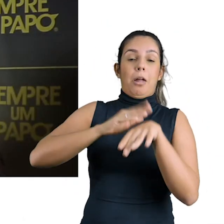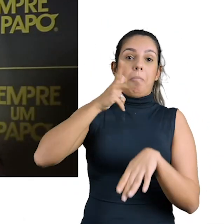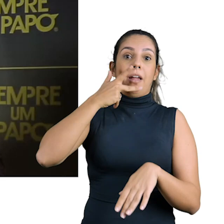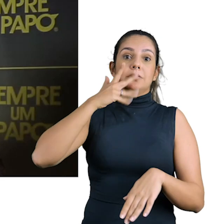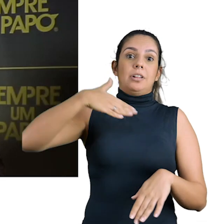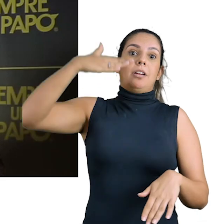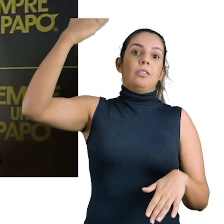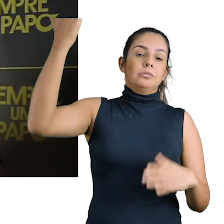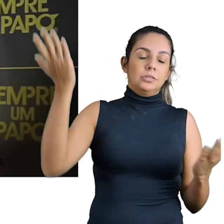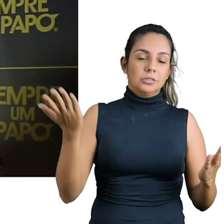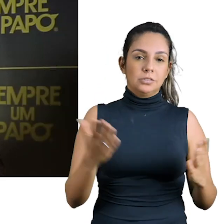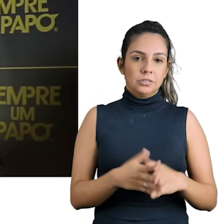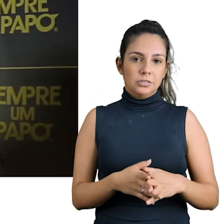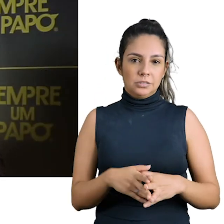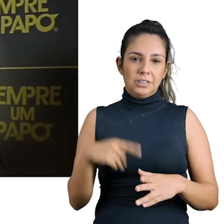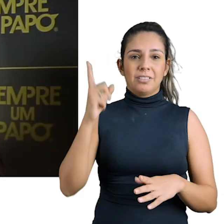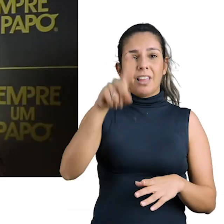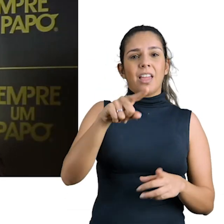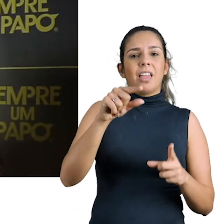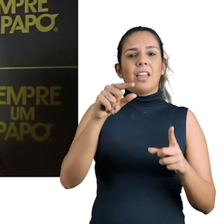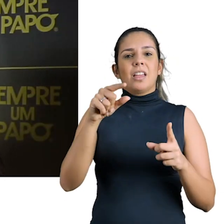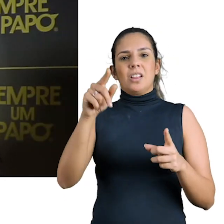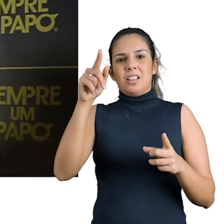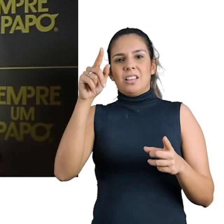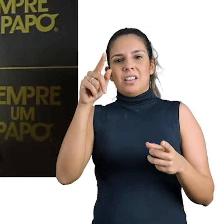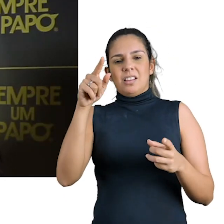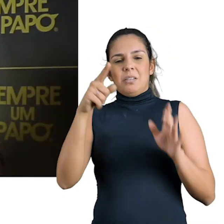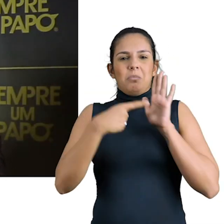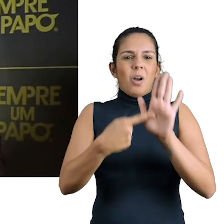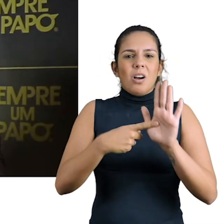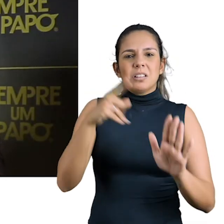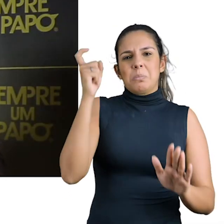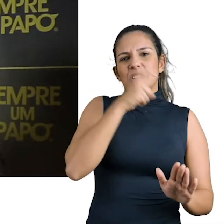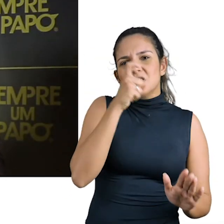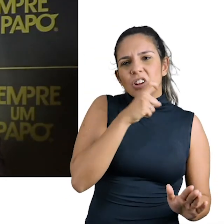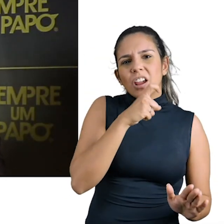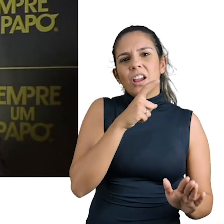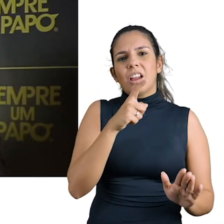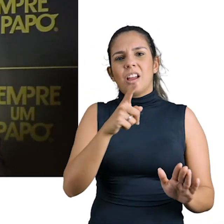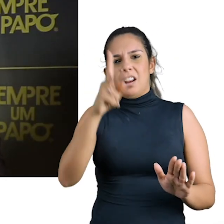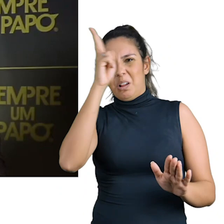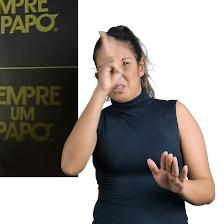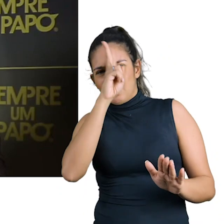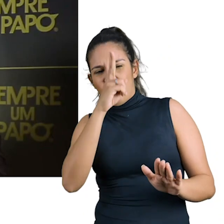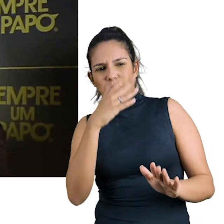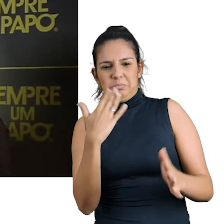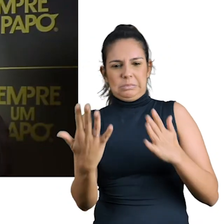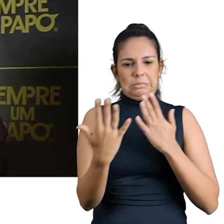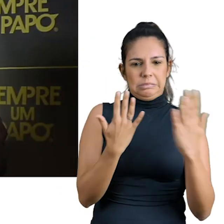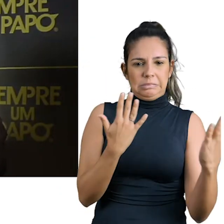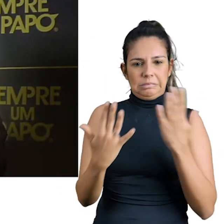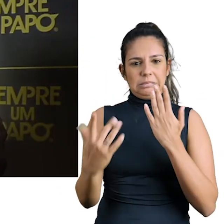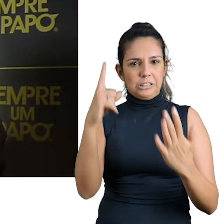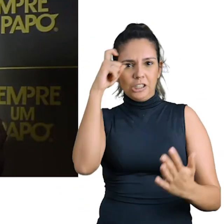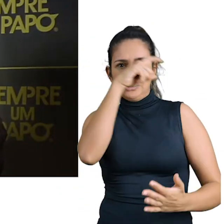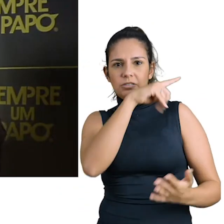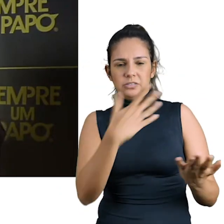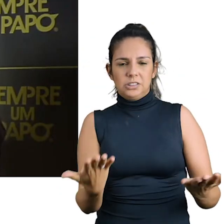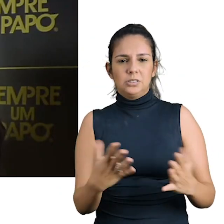nesse mundo a gente tem a fake news, tem aí tanta coisa que contradiz, né? E mais